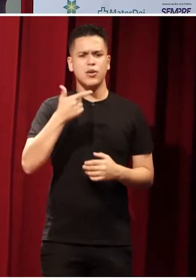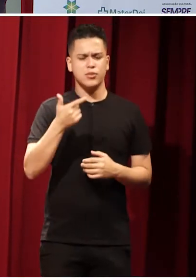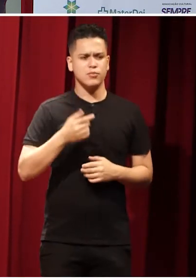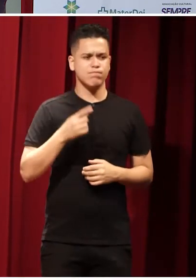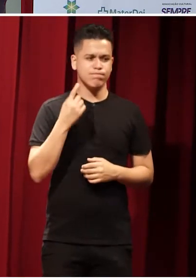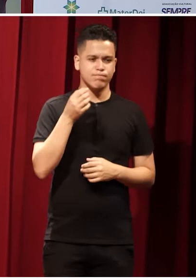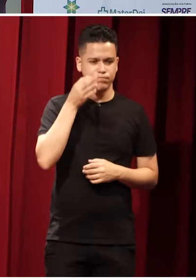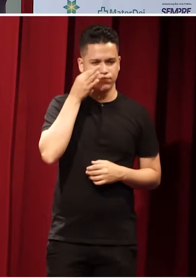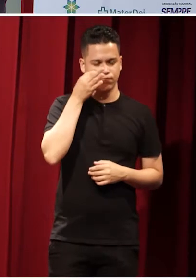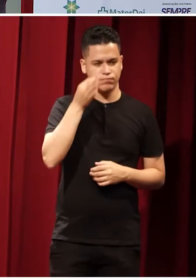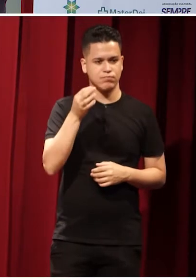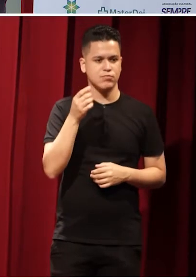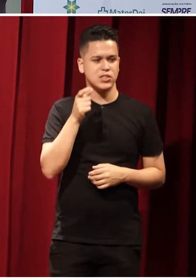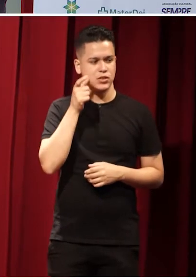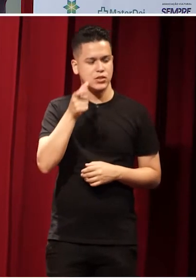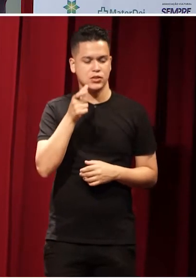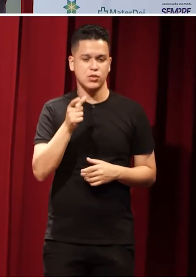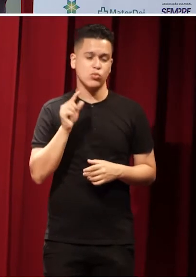que você falou,